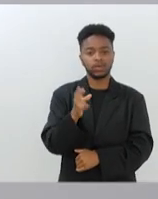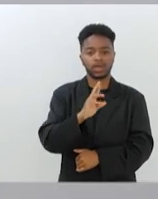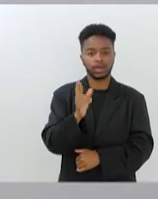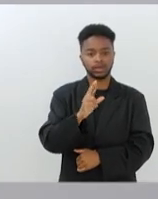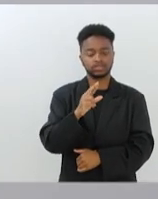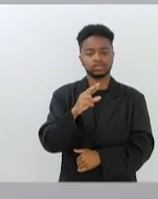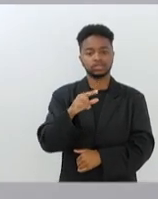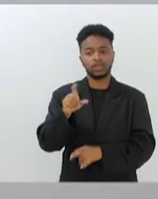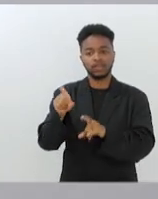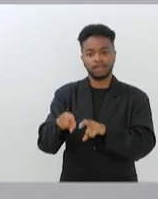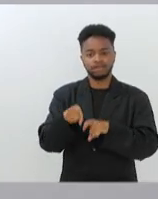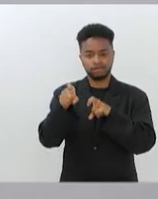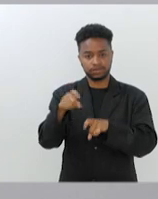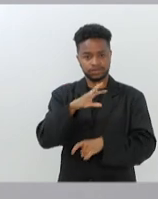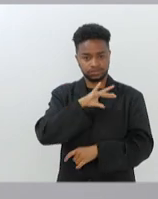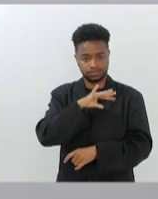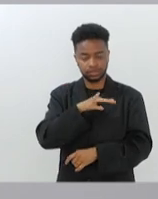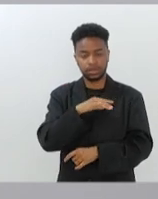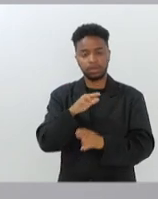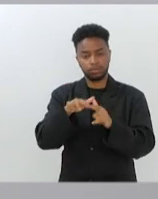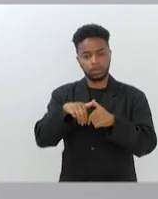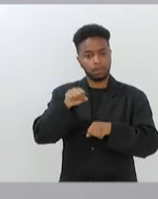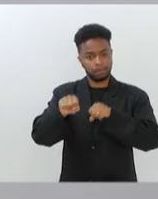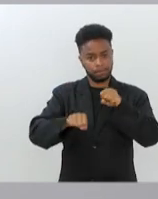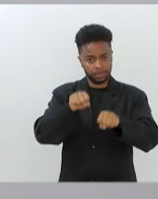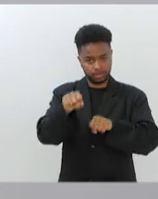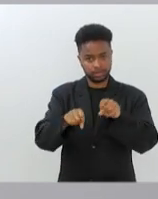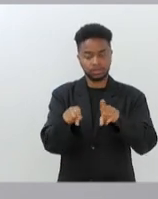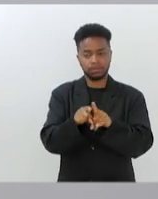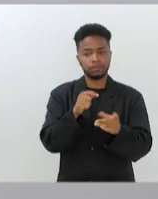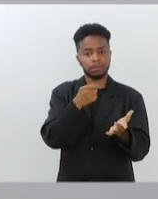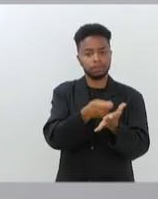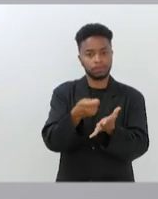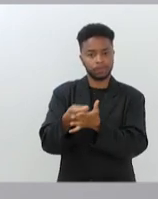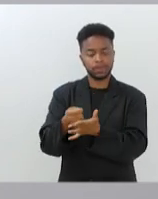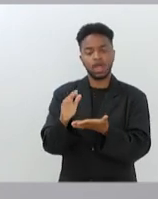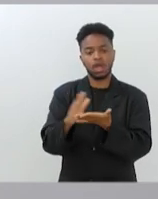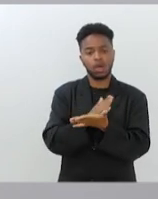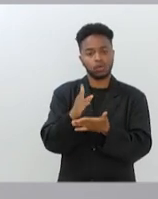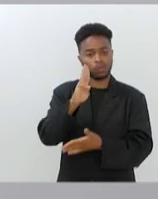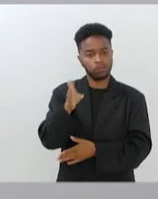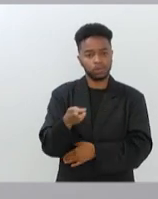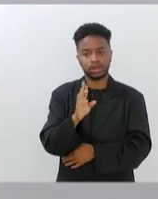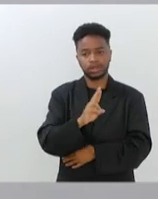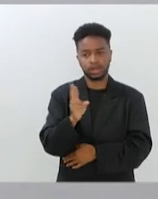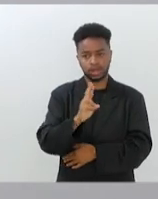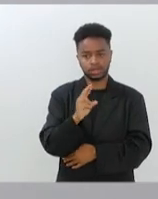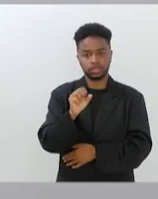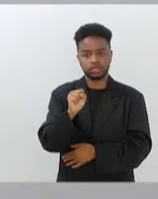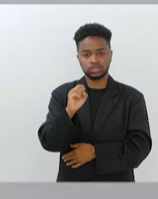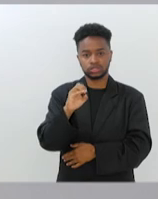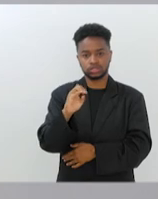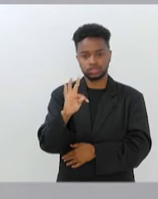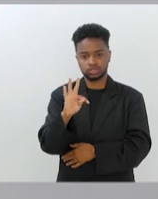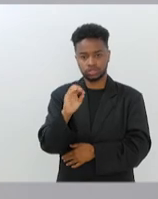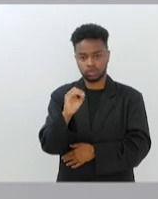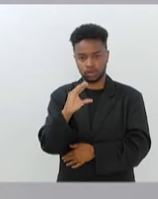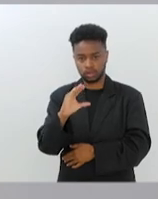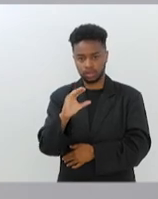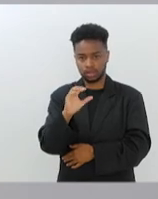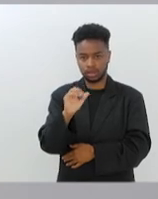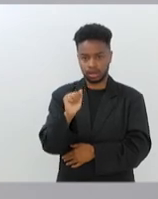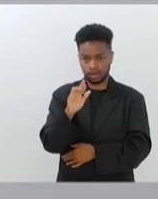Caxias por uma uma pedalada patrocinaram também alguns milhares de reais na stock car milhões de reais na verdade na stock